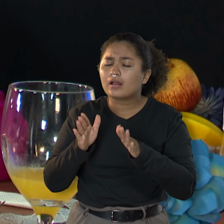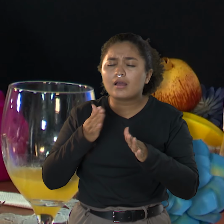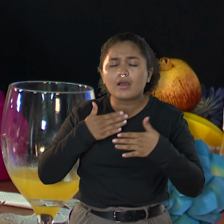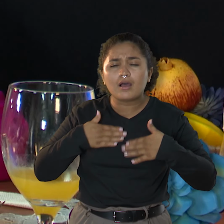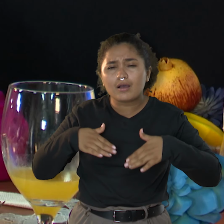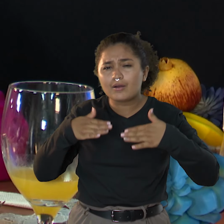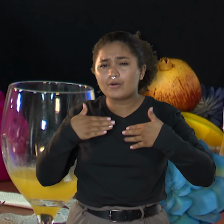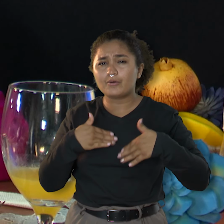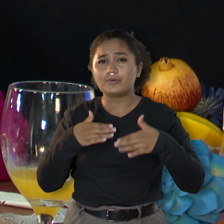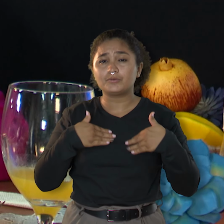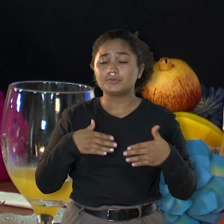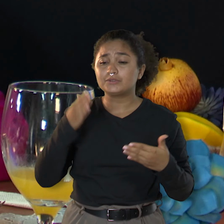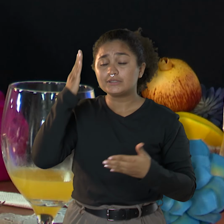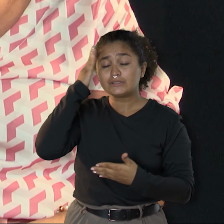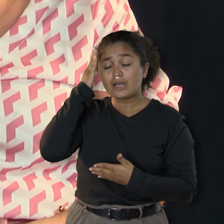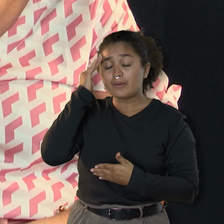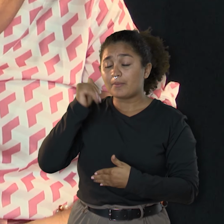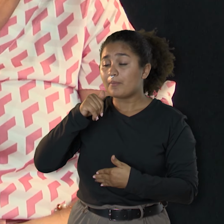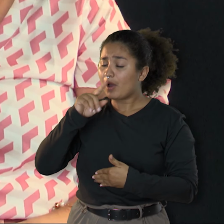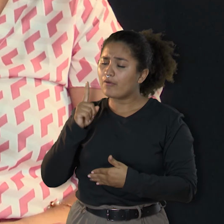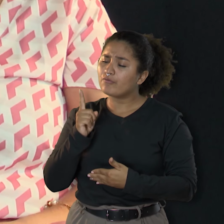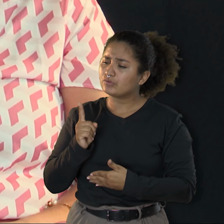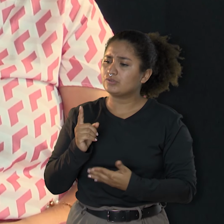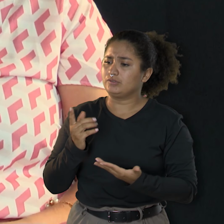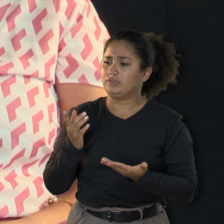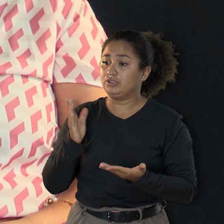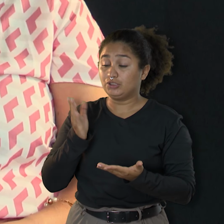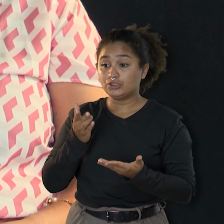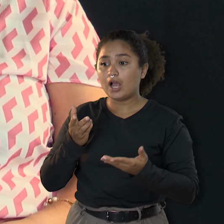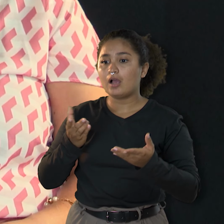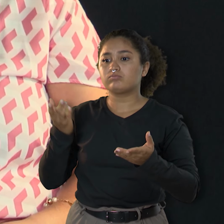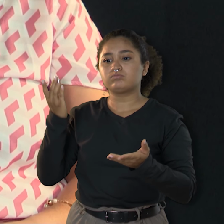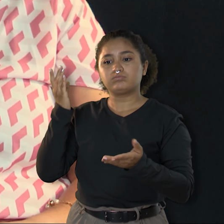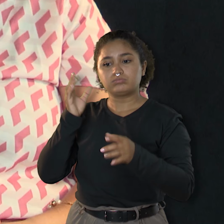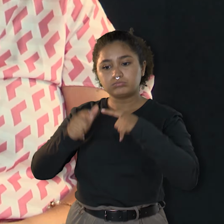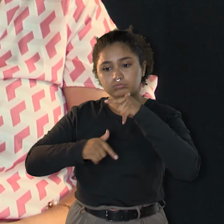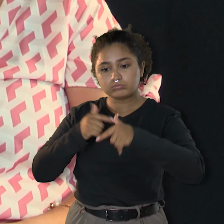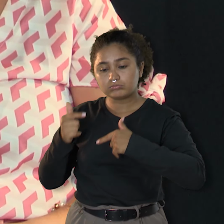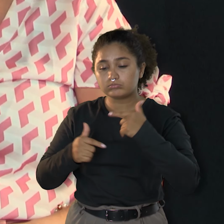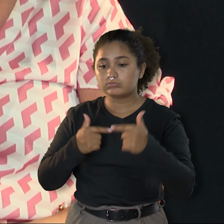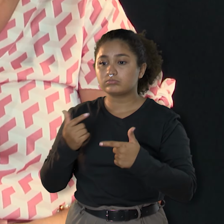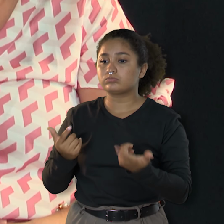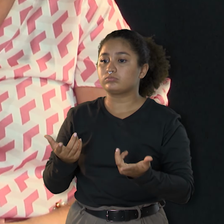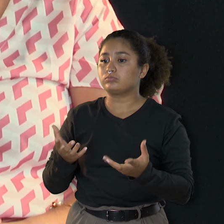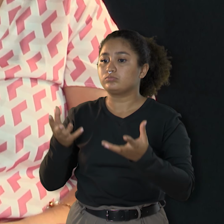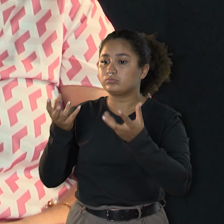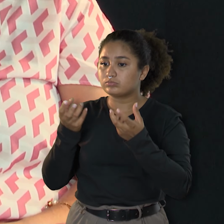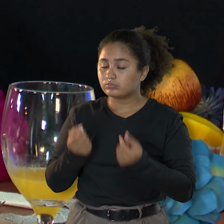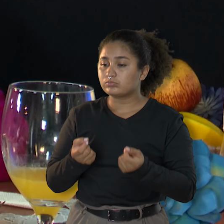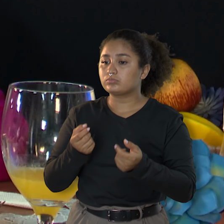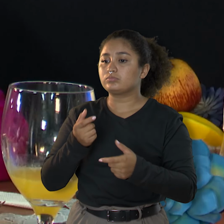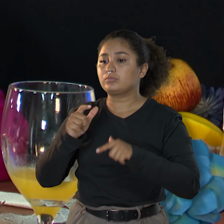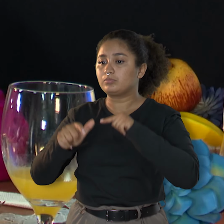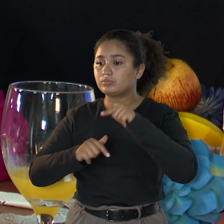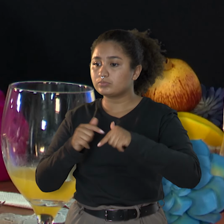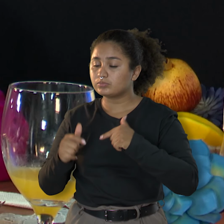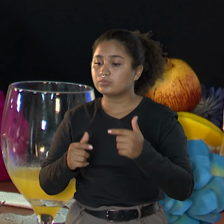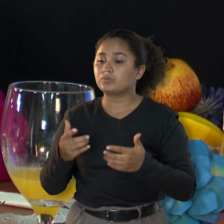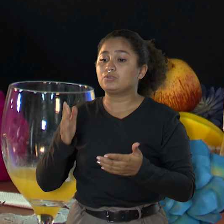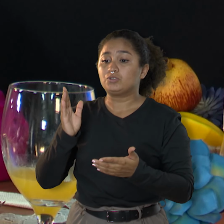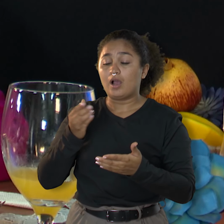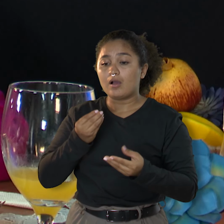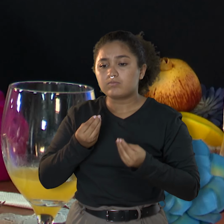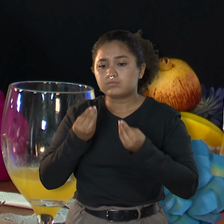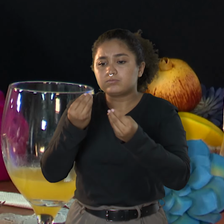bom? A gente quer saber um pouquinho mais de você, porque você já assumiu cargos importantes aqui no nosso tribunal, já deu muita contribuição e tem muito a